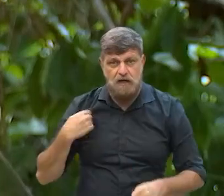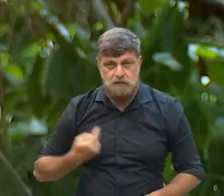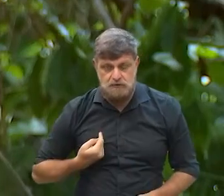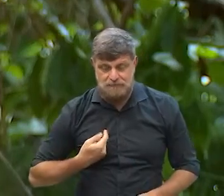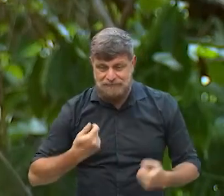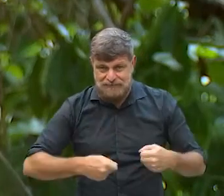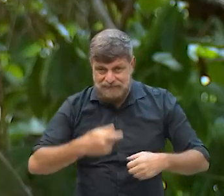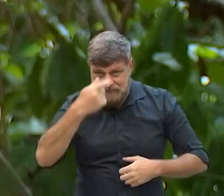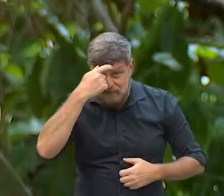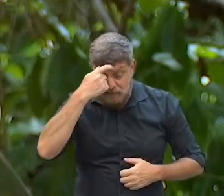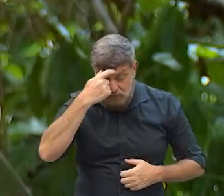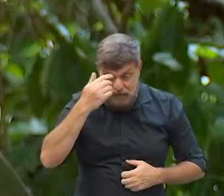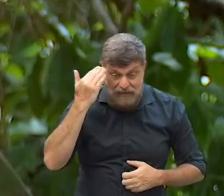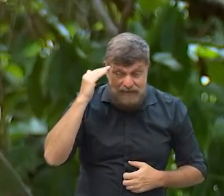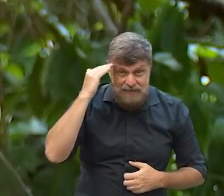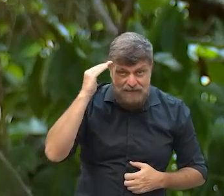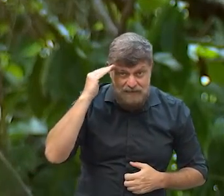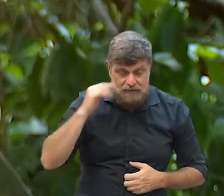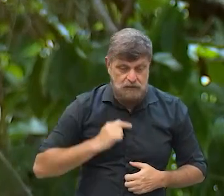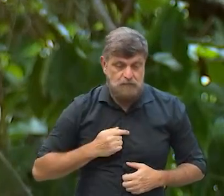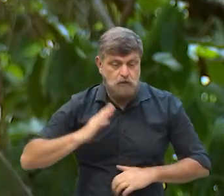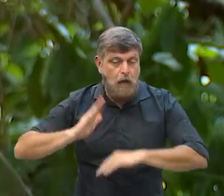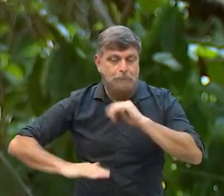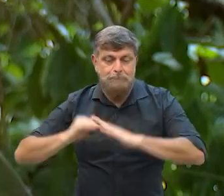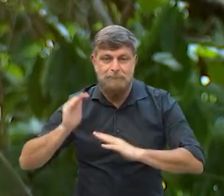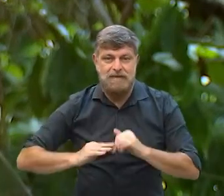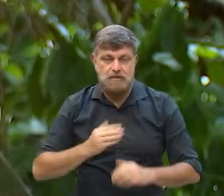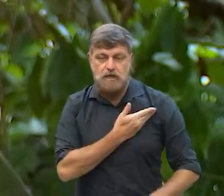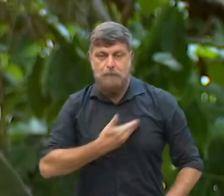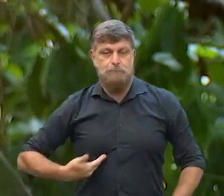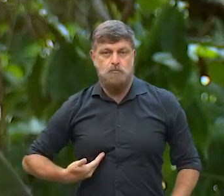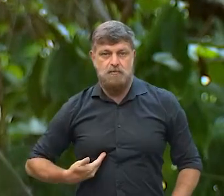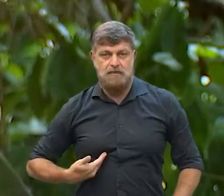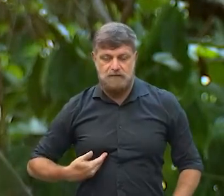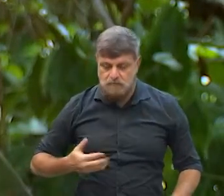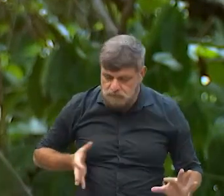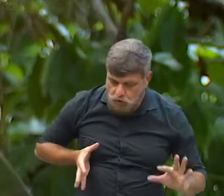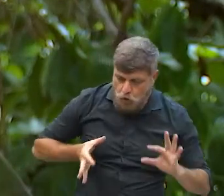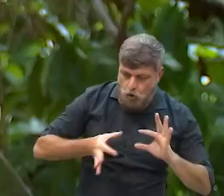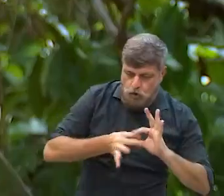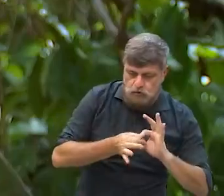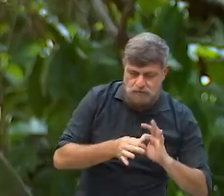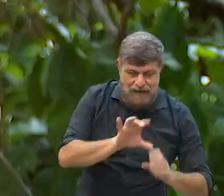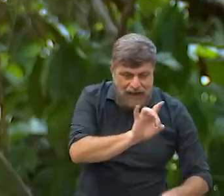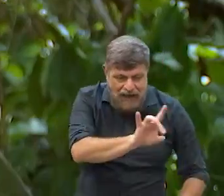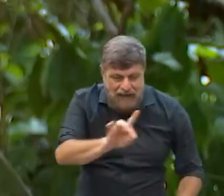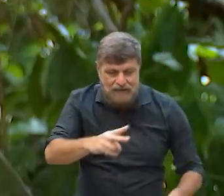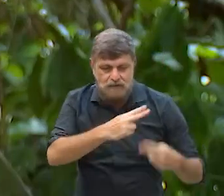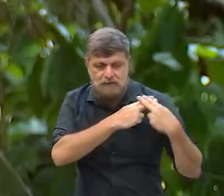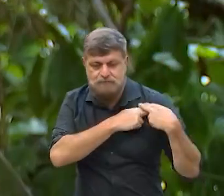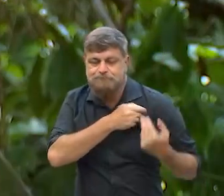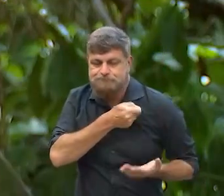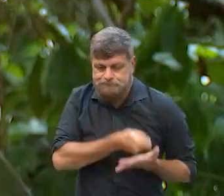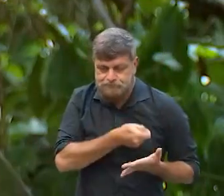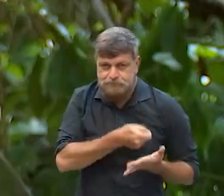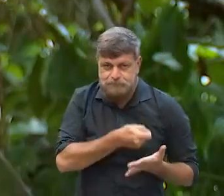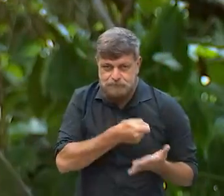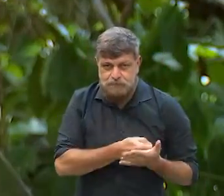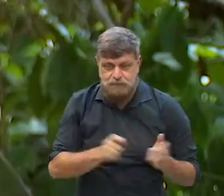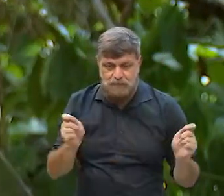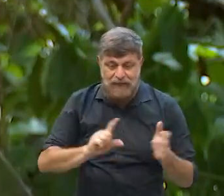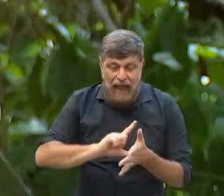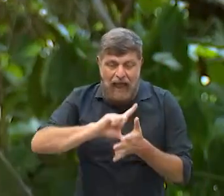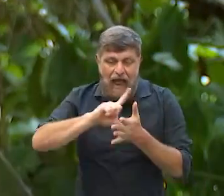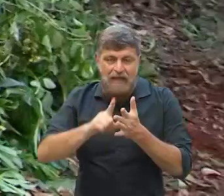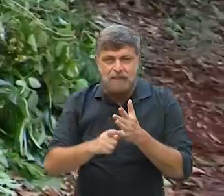construir e entender que não é só uma ação do poder público, é uma ação conjunta onde todo mundo tem ali os seus deveres, né? E que vai poder